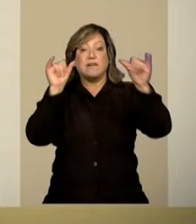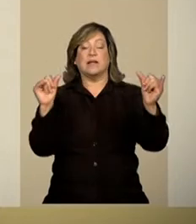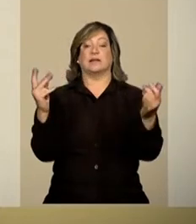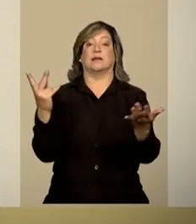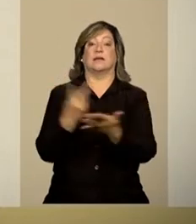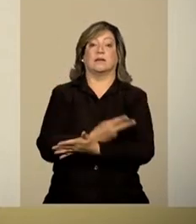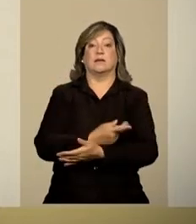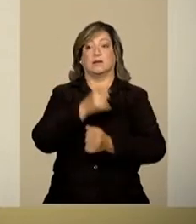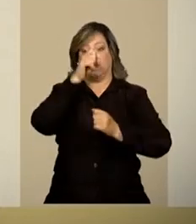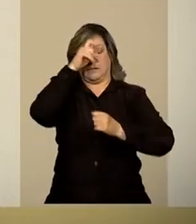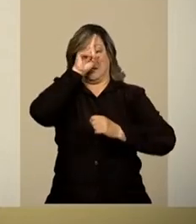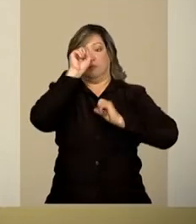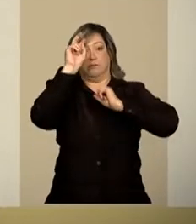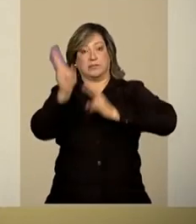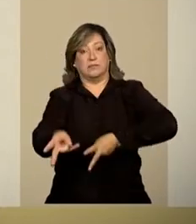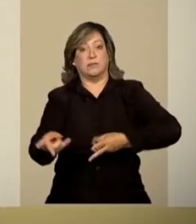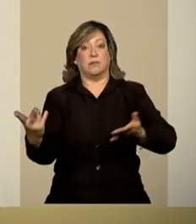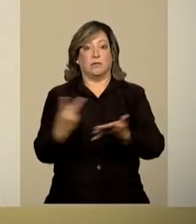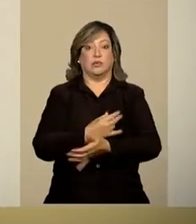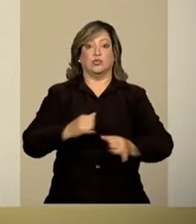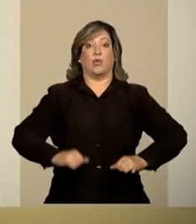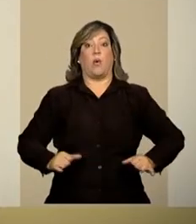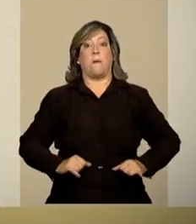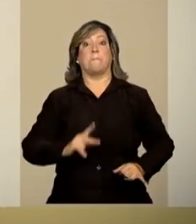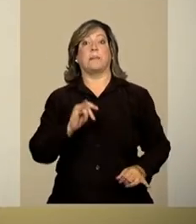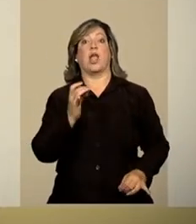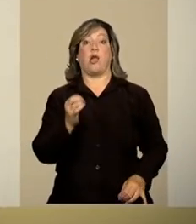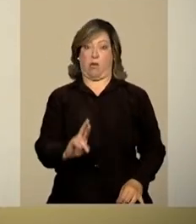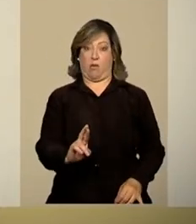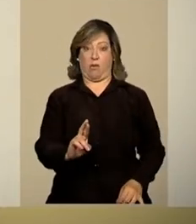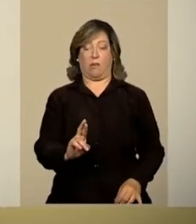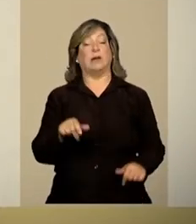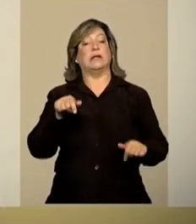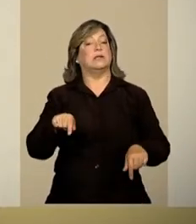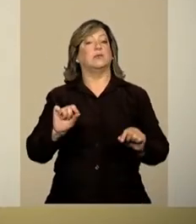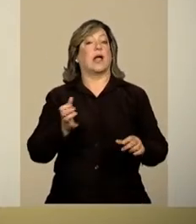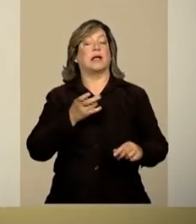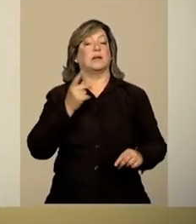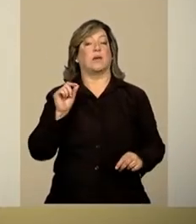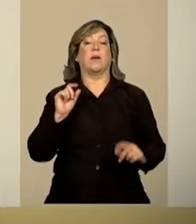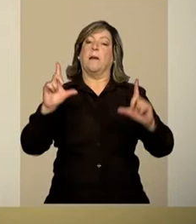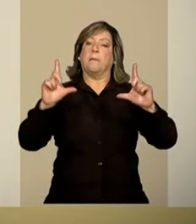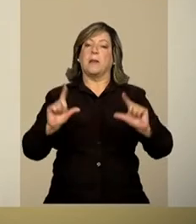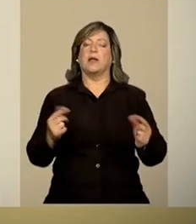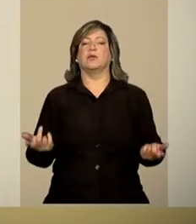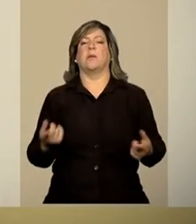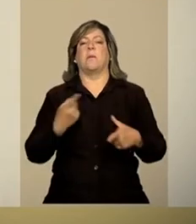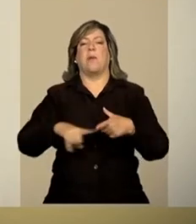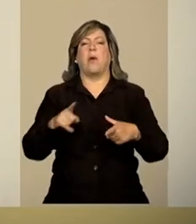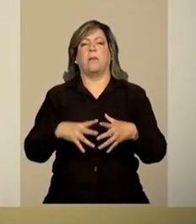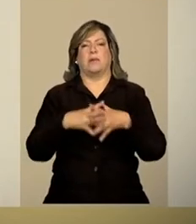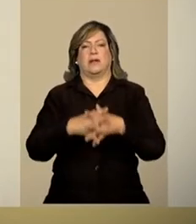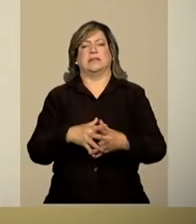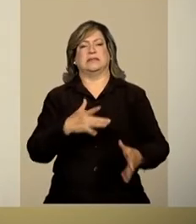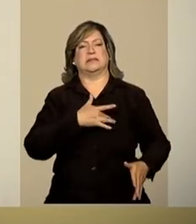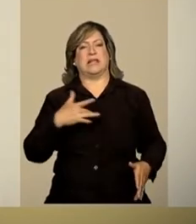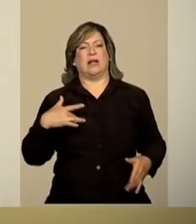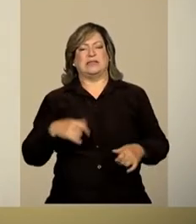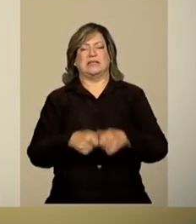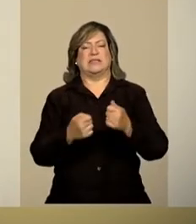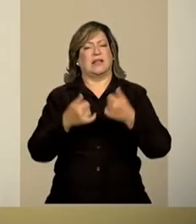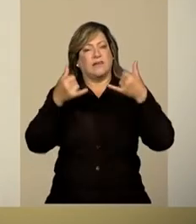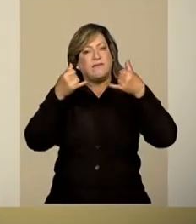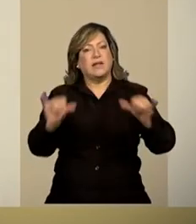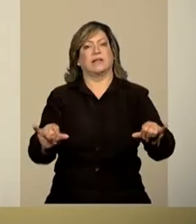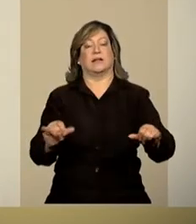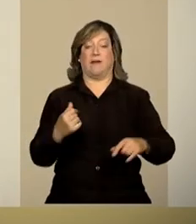tratamentos hospitalares e consequências piores isso significa menos complicações de saúde e uma